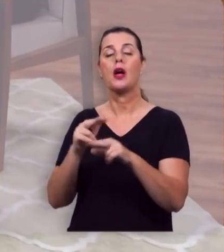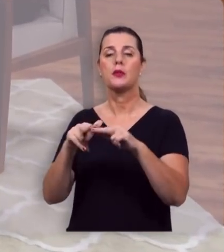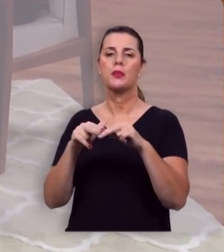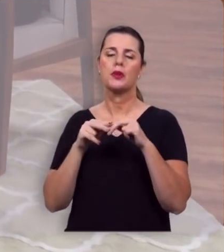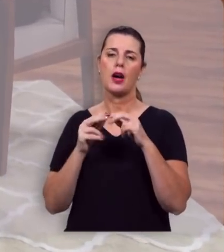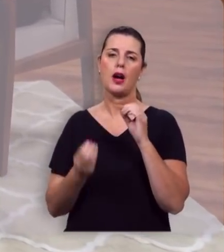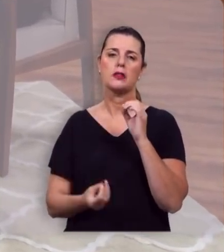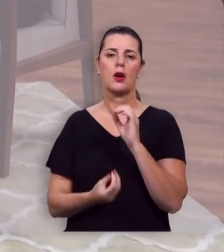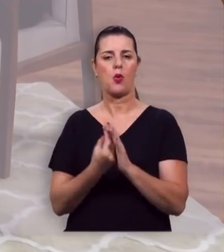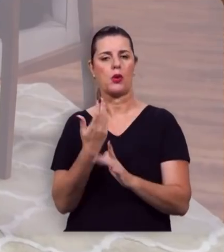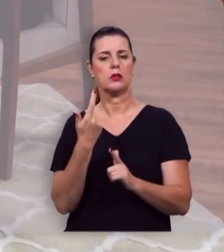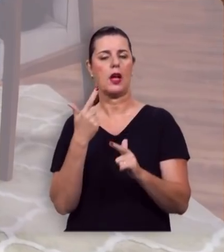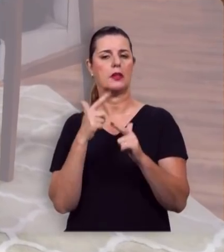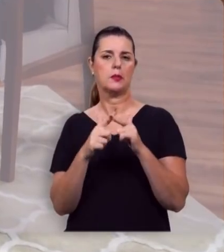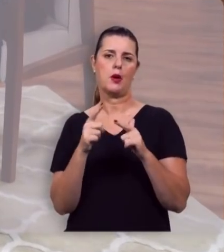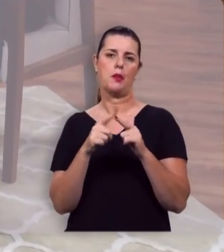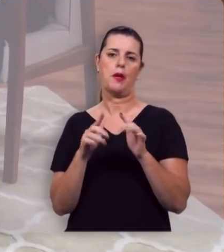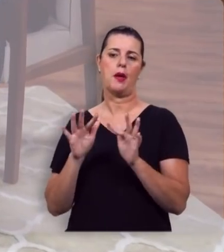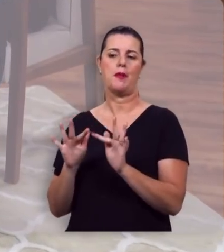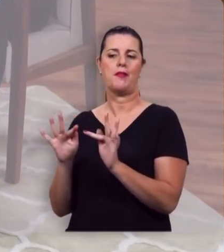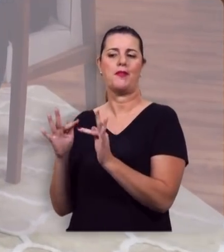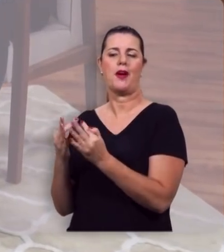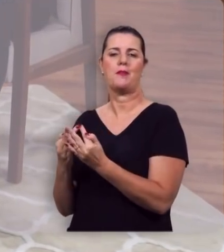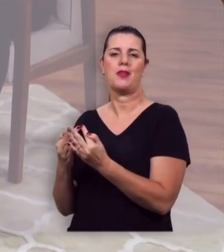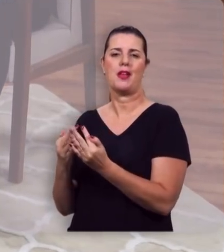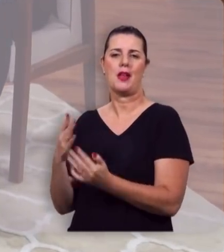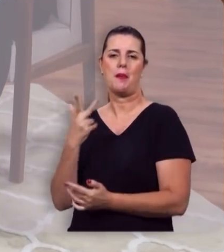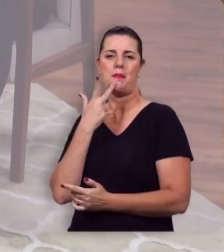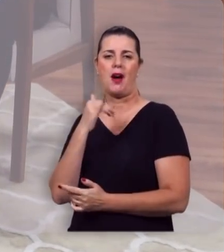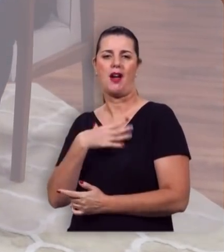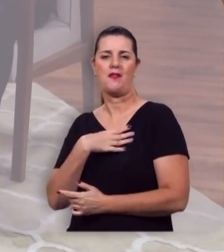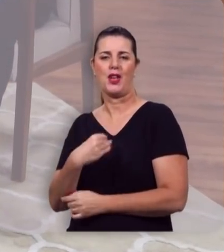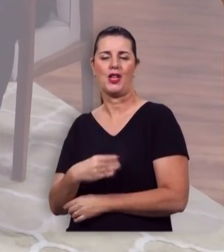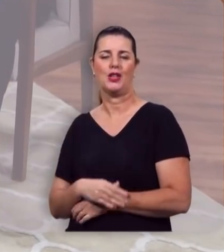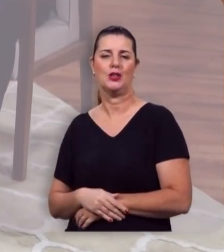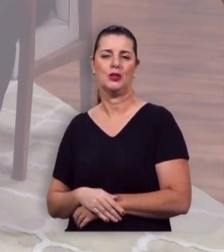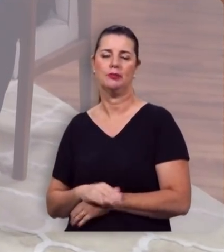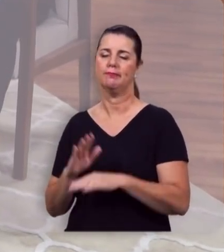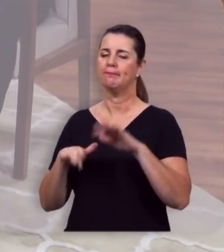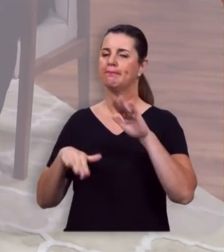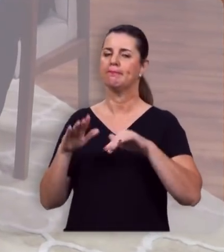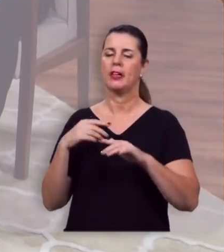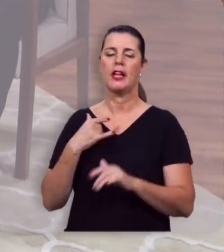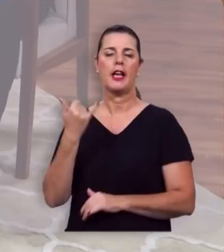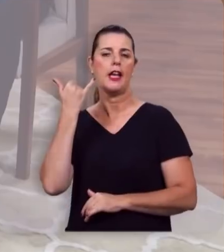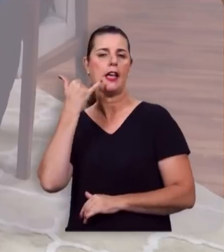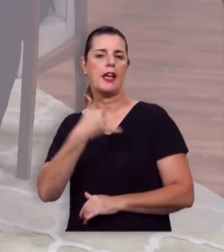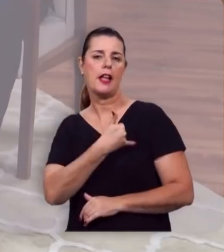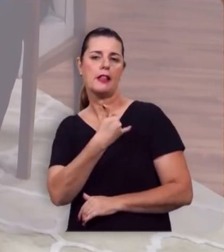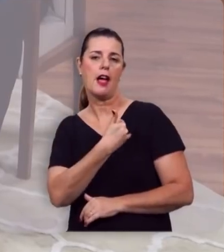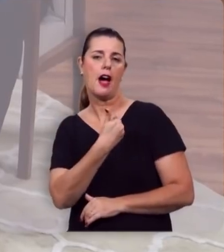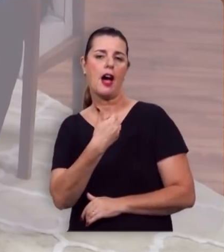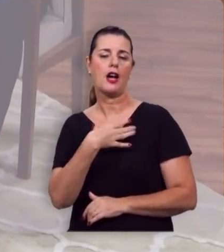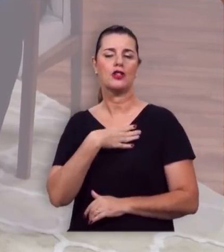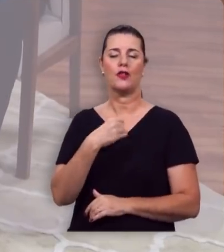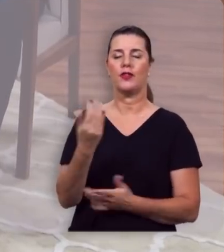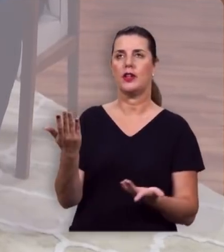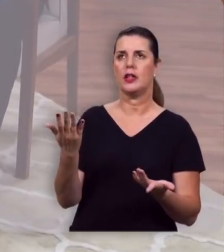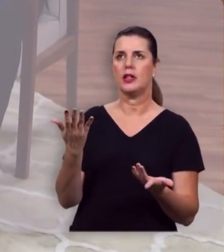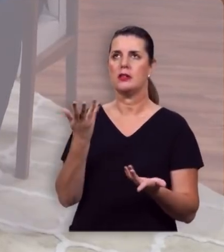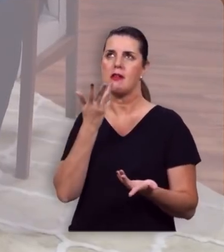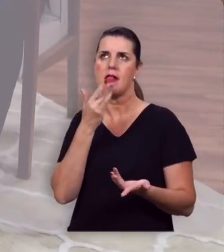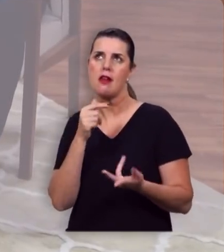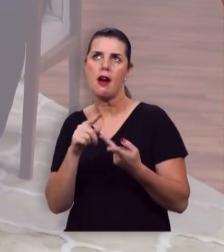de algumas tensões familiares no relacionamento entre pais e filhos, independente da idade dos filhos, sejam